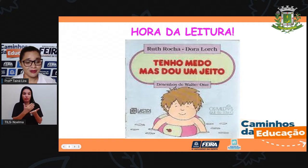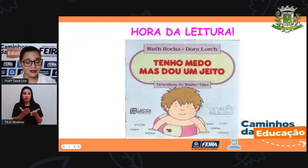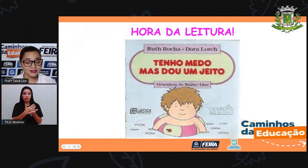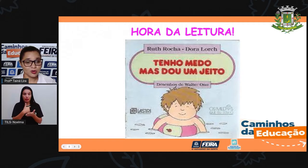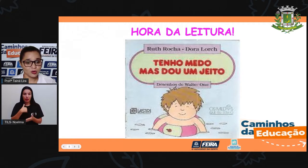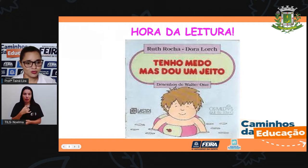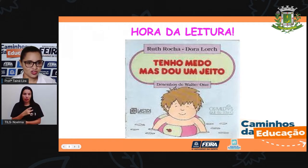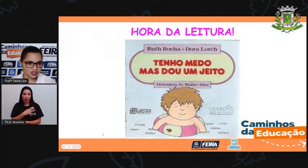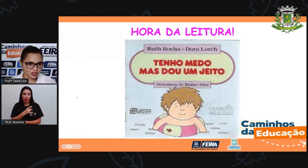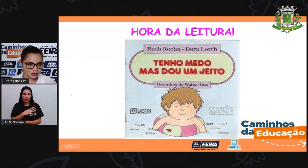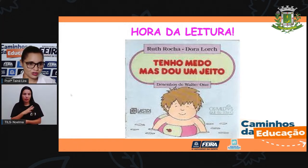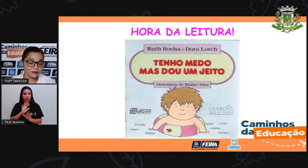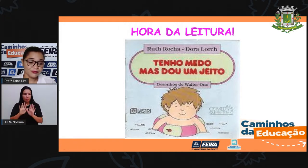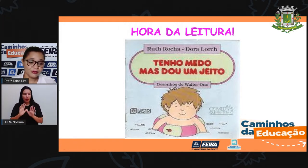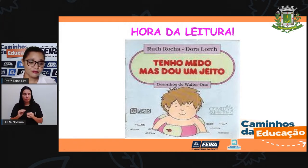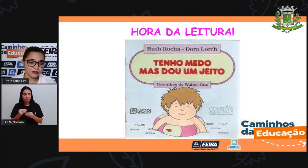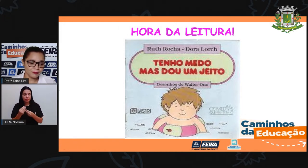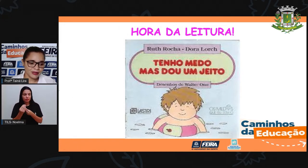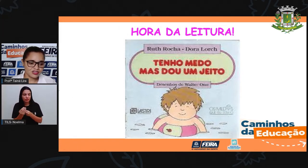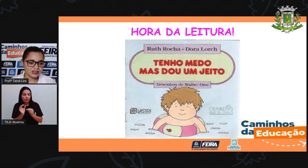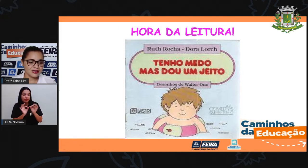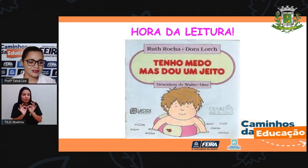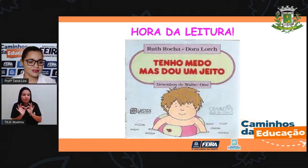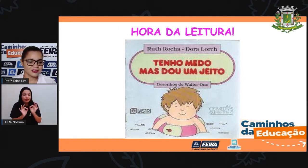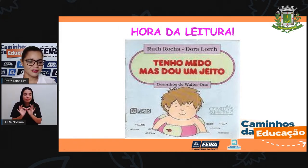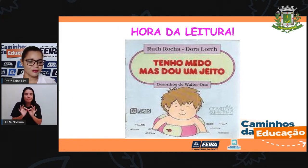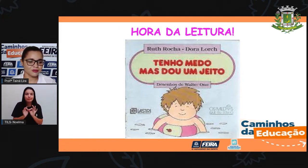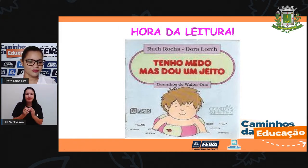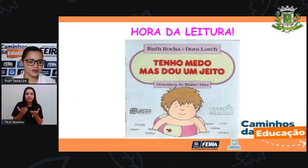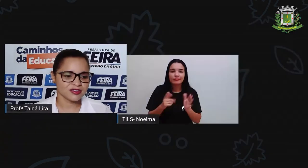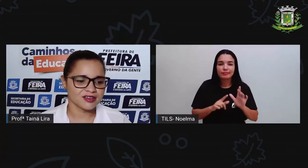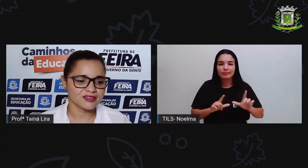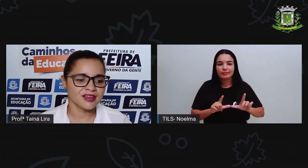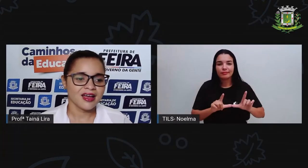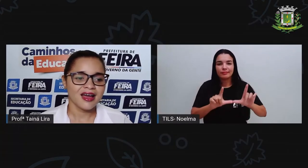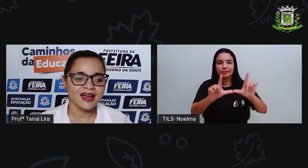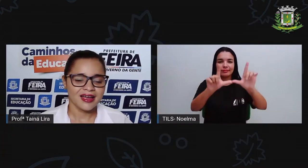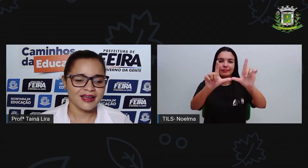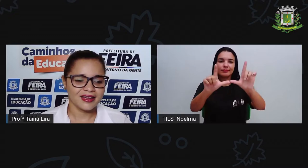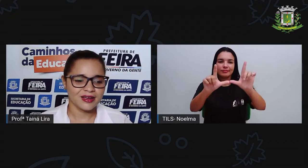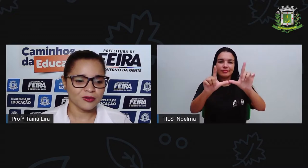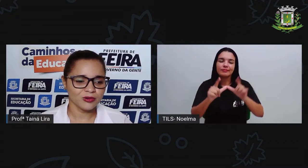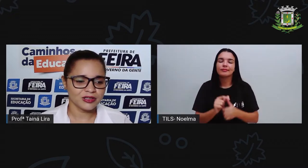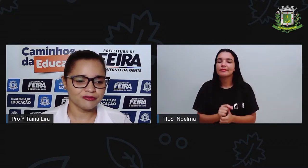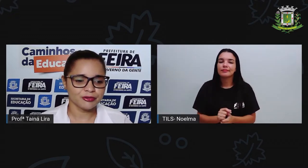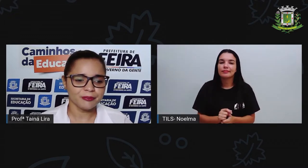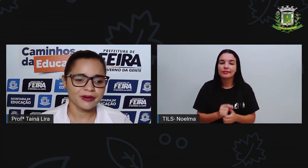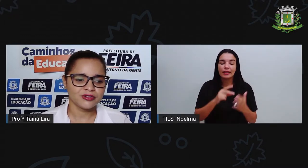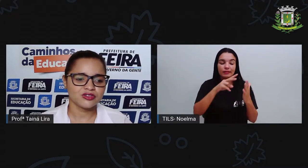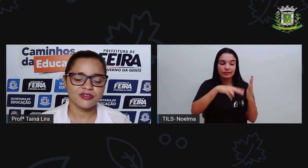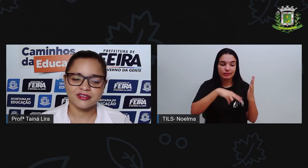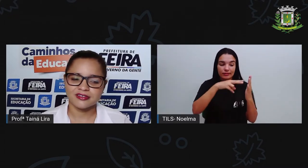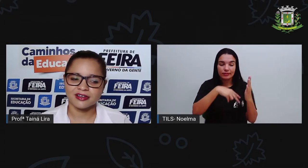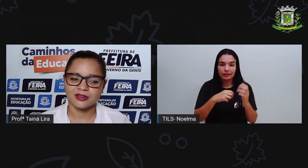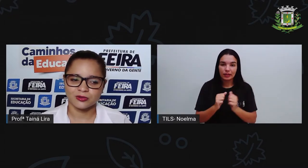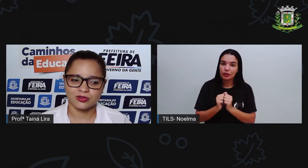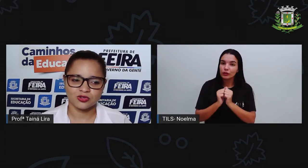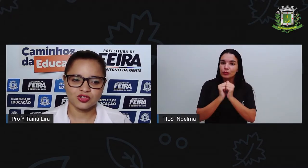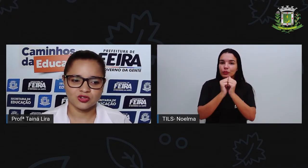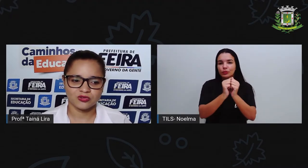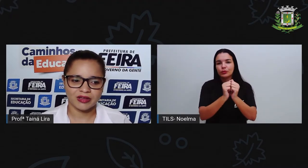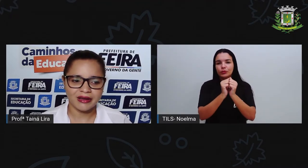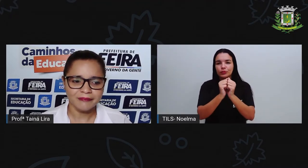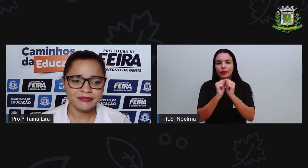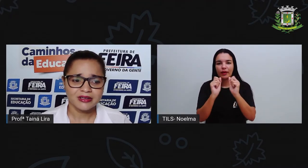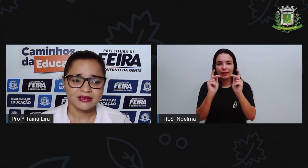Medo, Mas Dou Um Jeito. Então, vou compartilhar aqui com vocês o livro para a gente fazer essa leitura